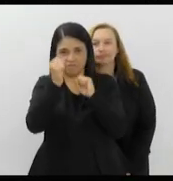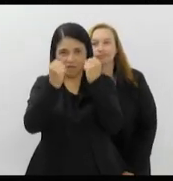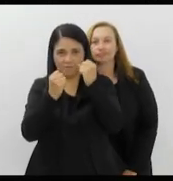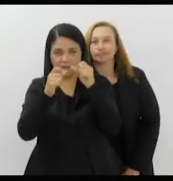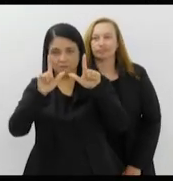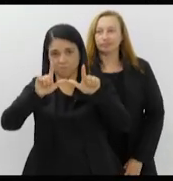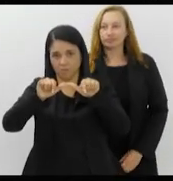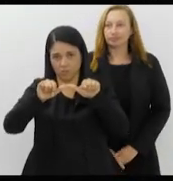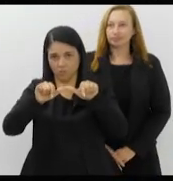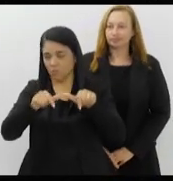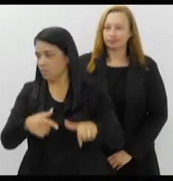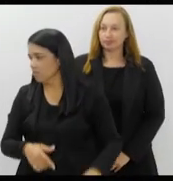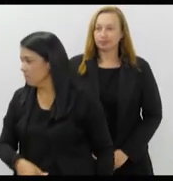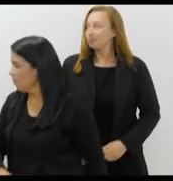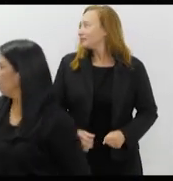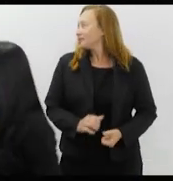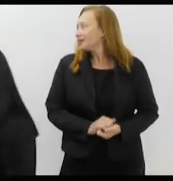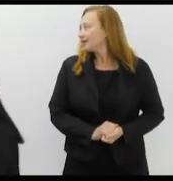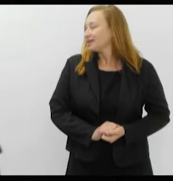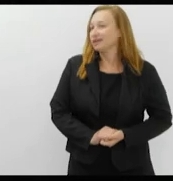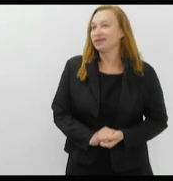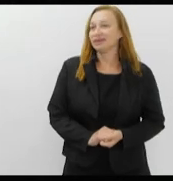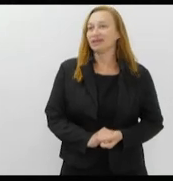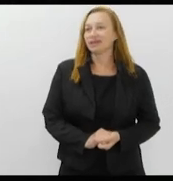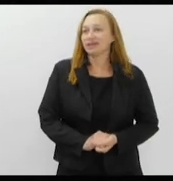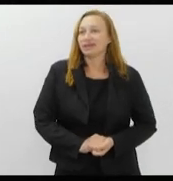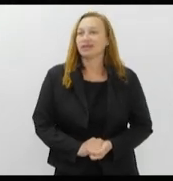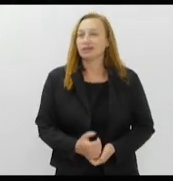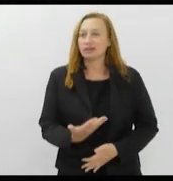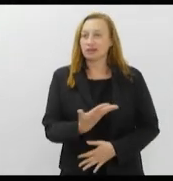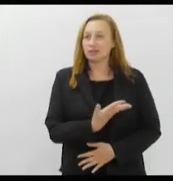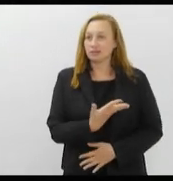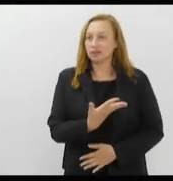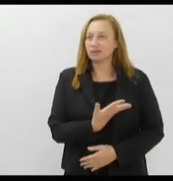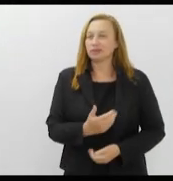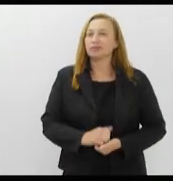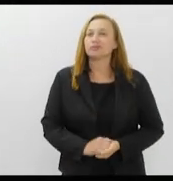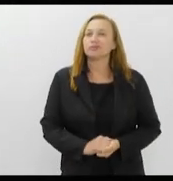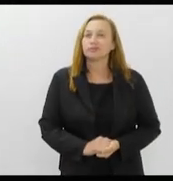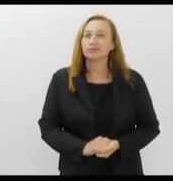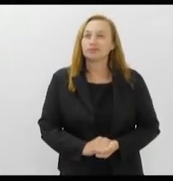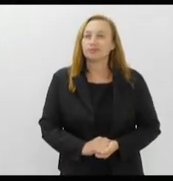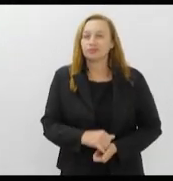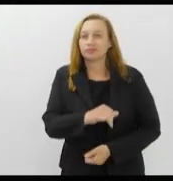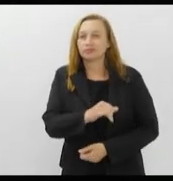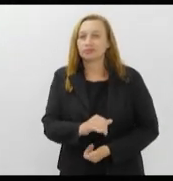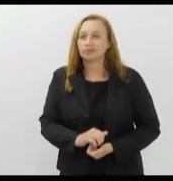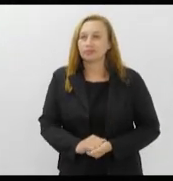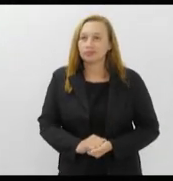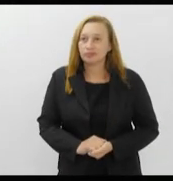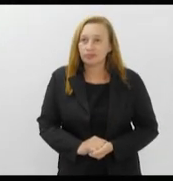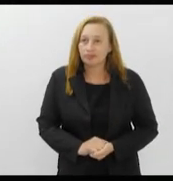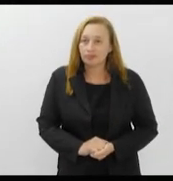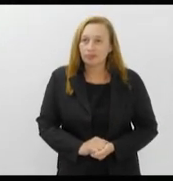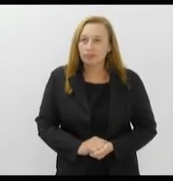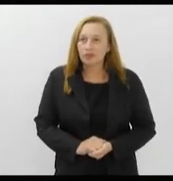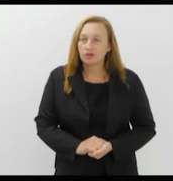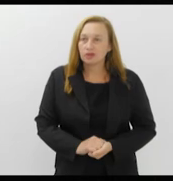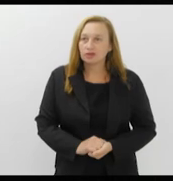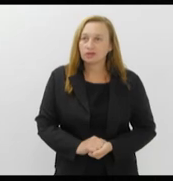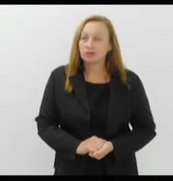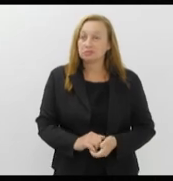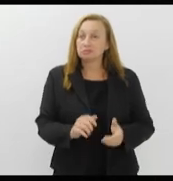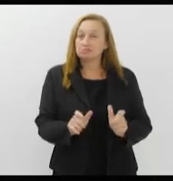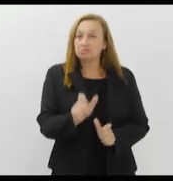Bangu. E até o nosso querido Canto do Rio, onde revelou grandes